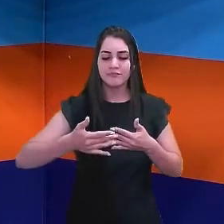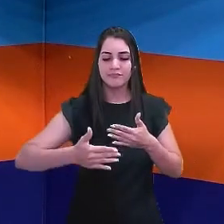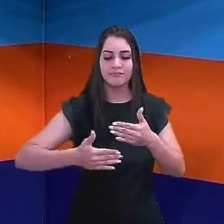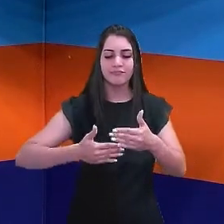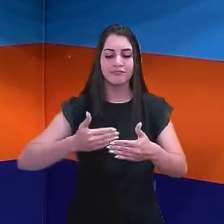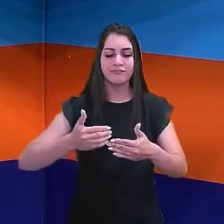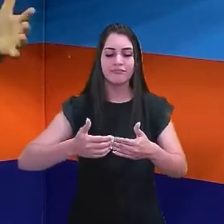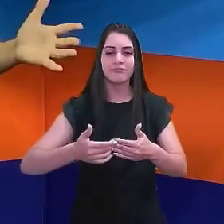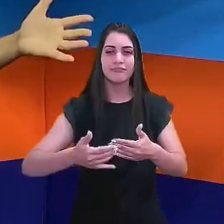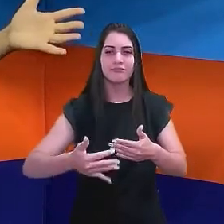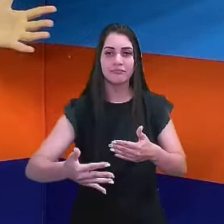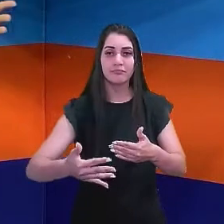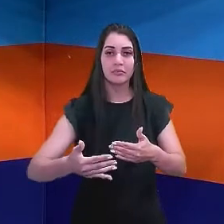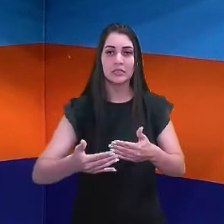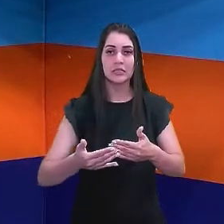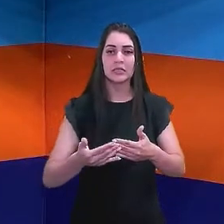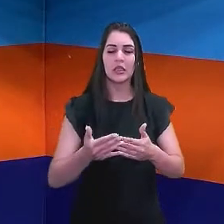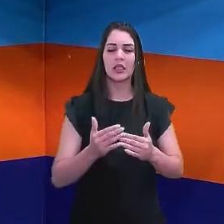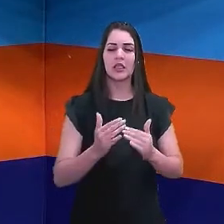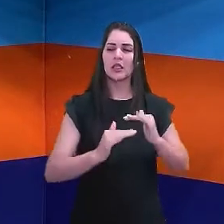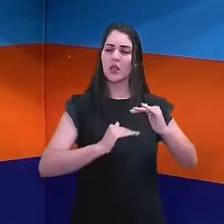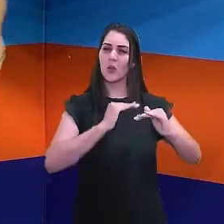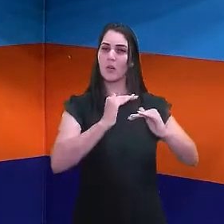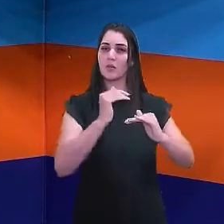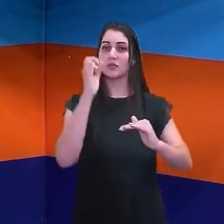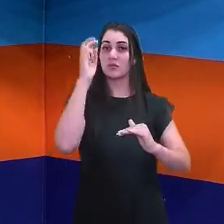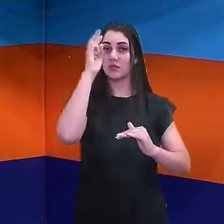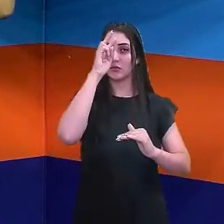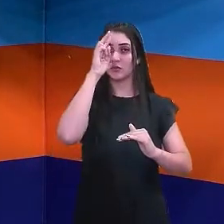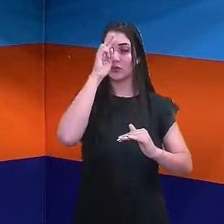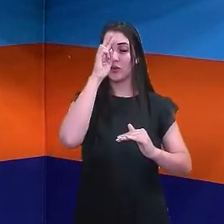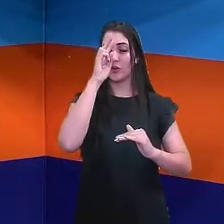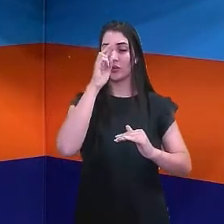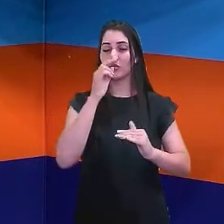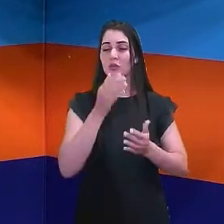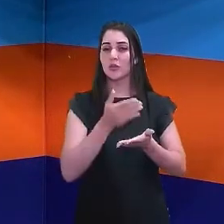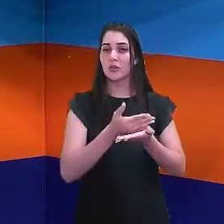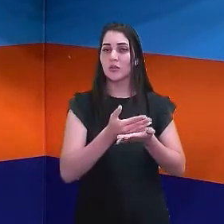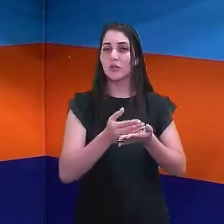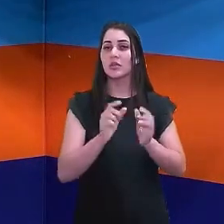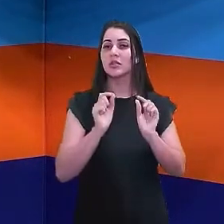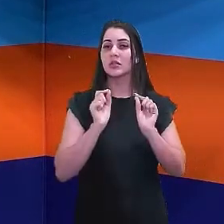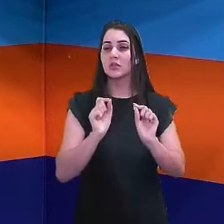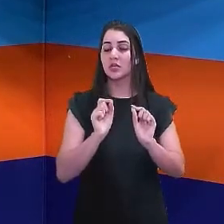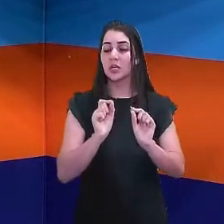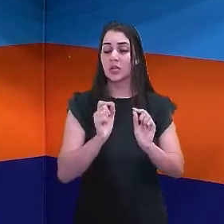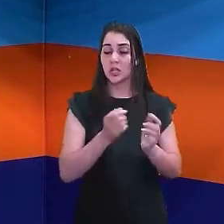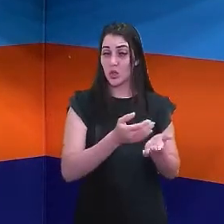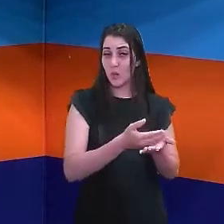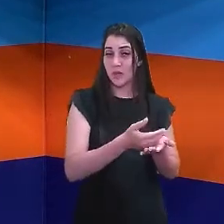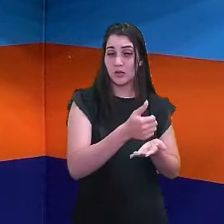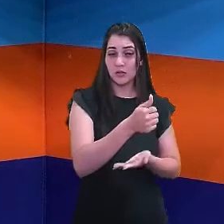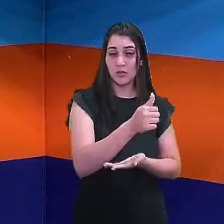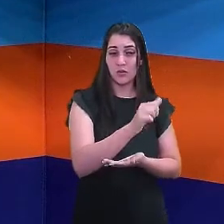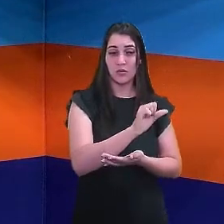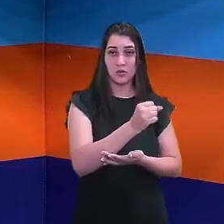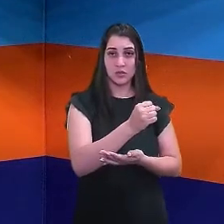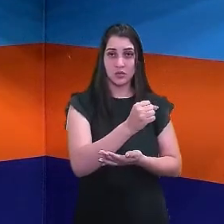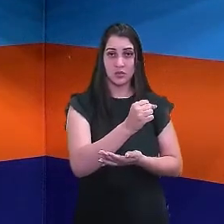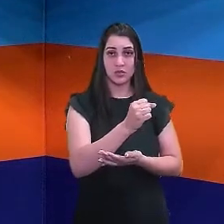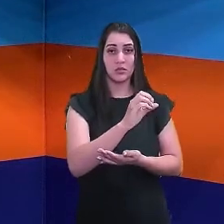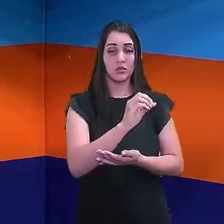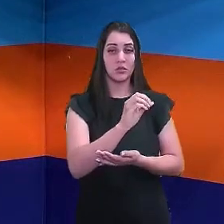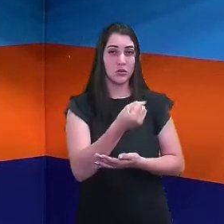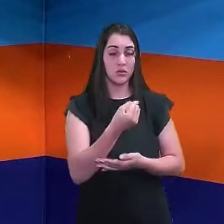continuidade de um processo histórico que inicia-se não apenas em 1888 com a chegada da família